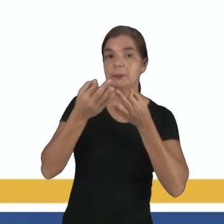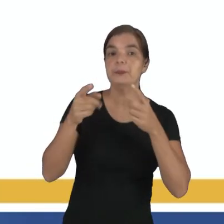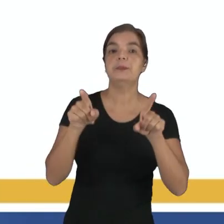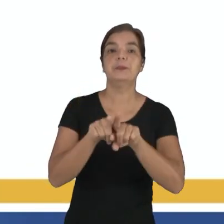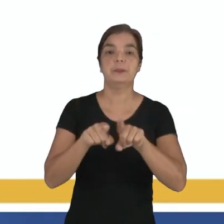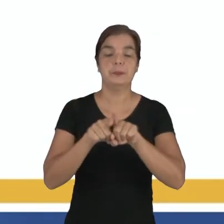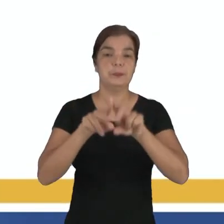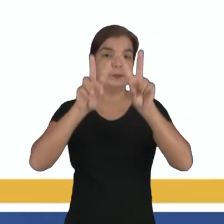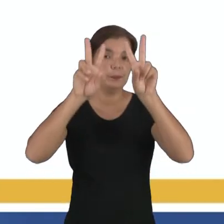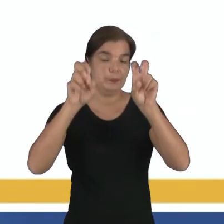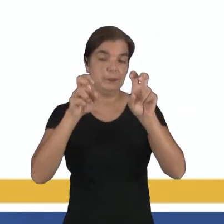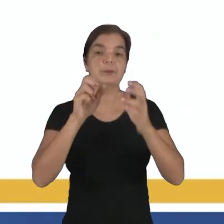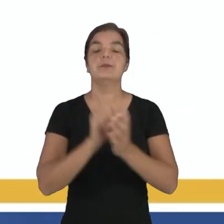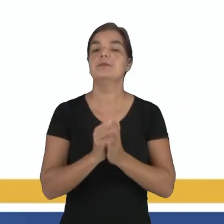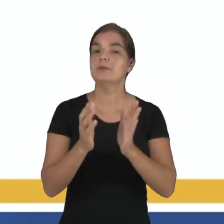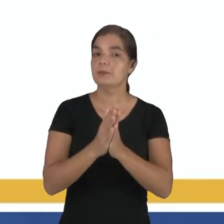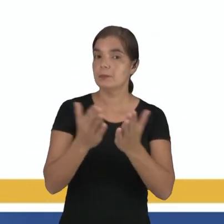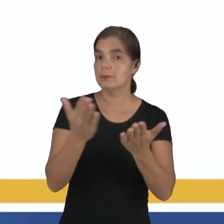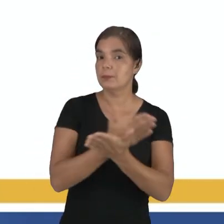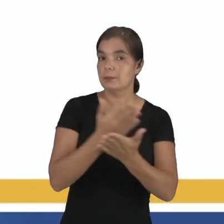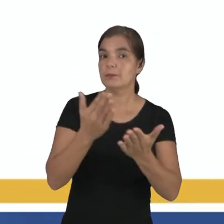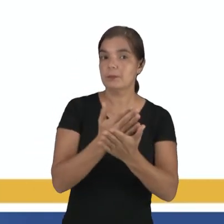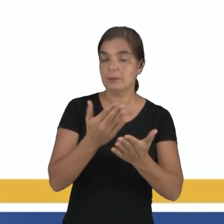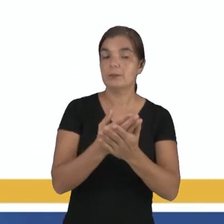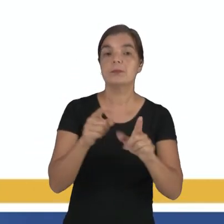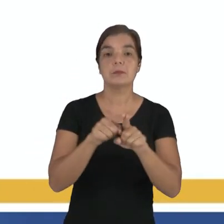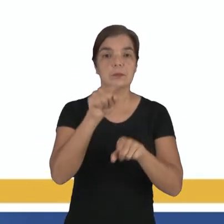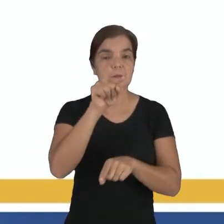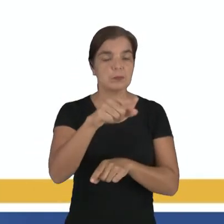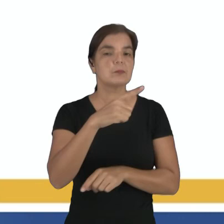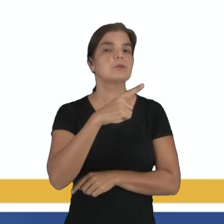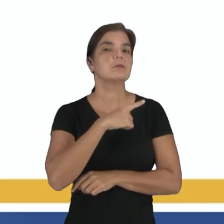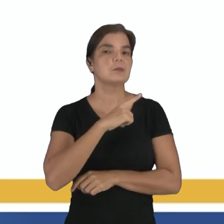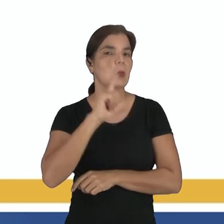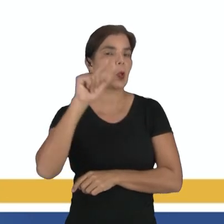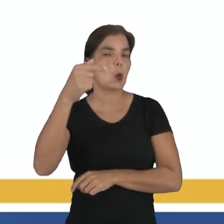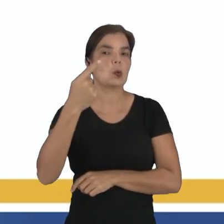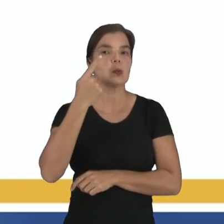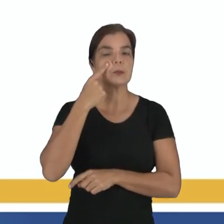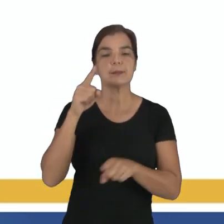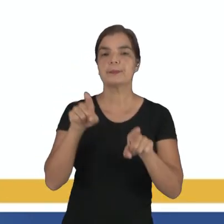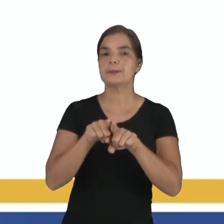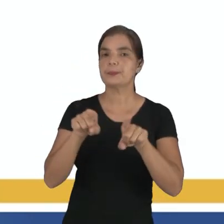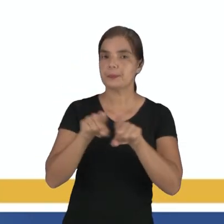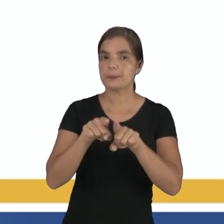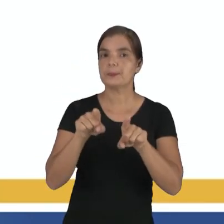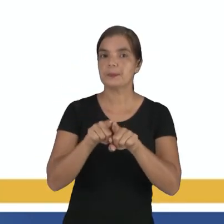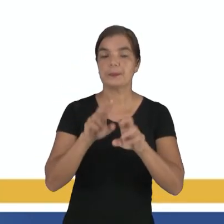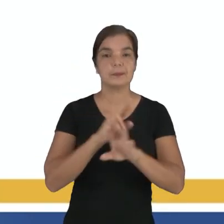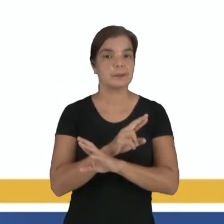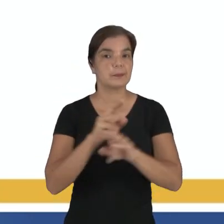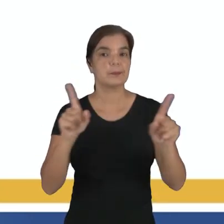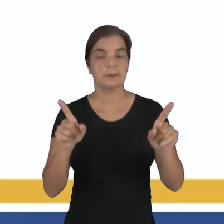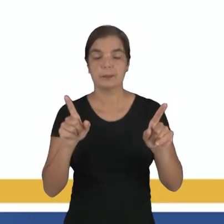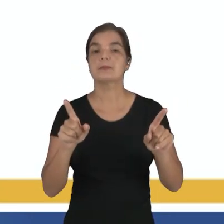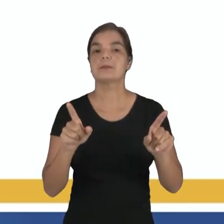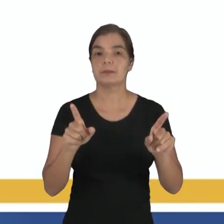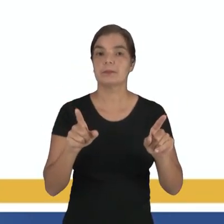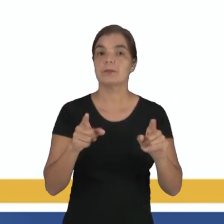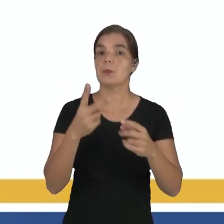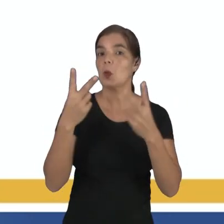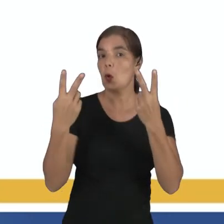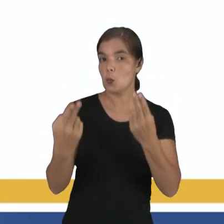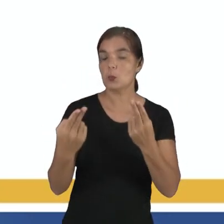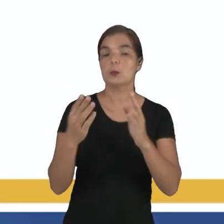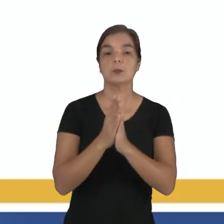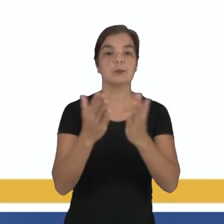opiniões sobre determinado livro e faz até com que você tenha outra visão, visões diferentes sobre o